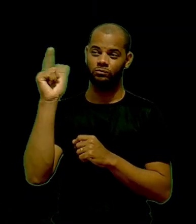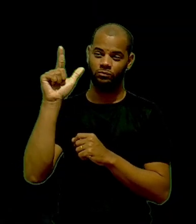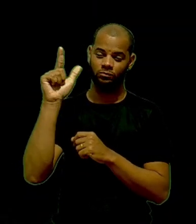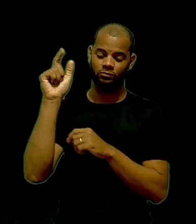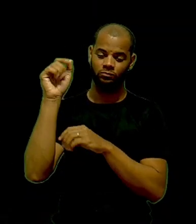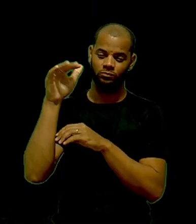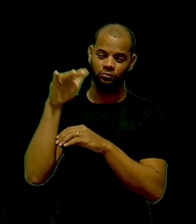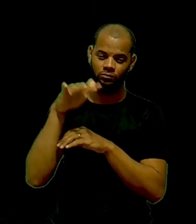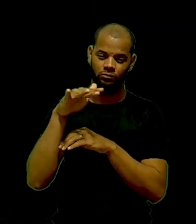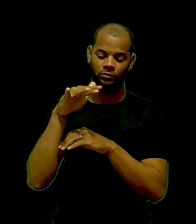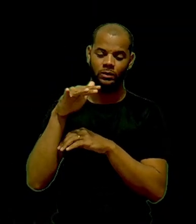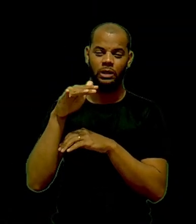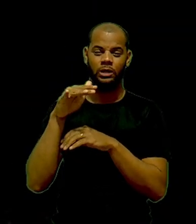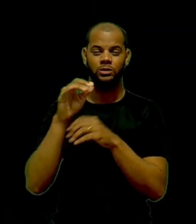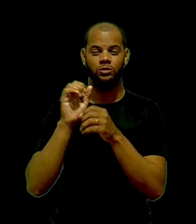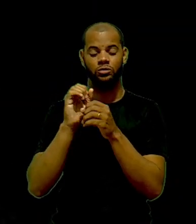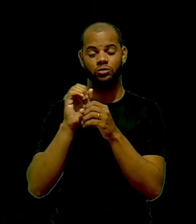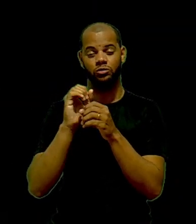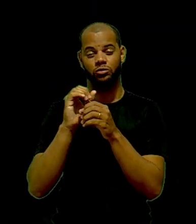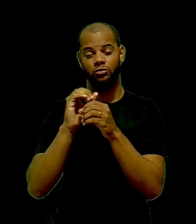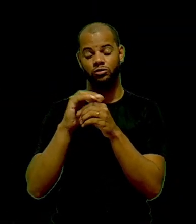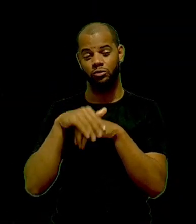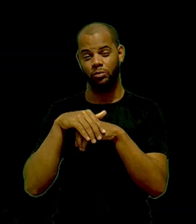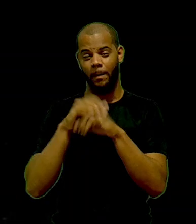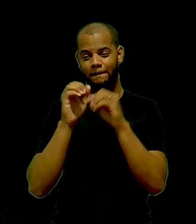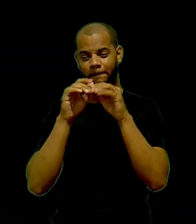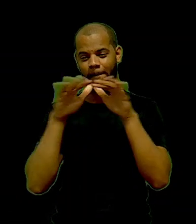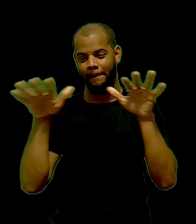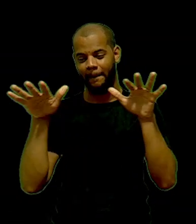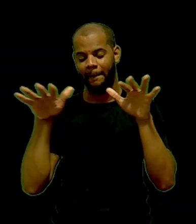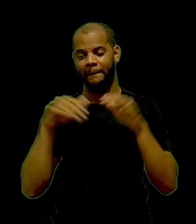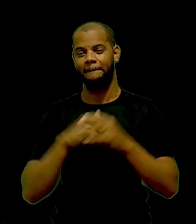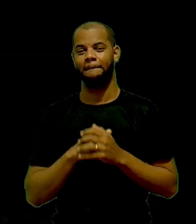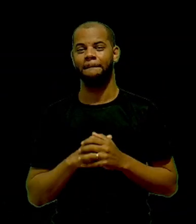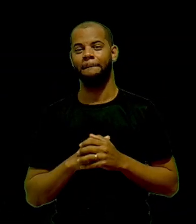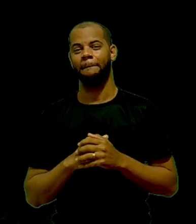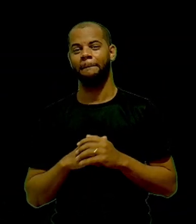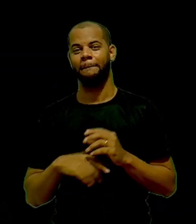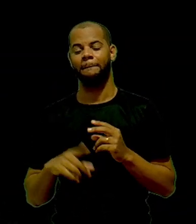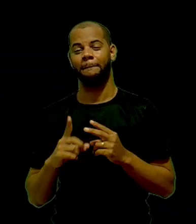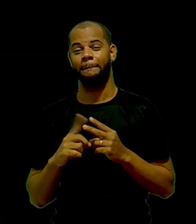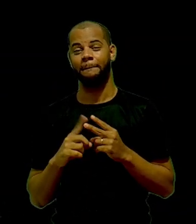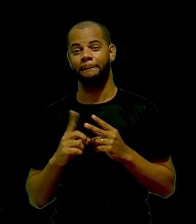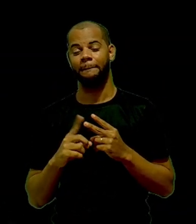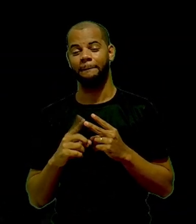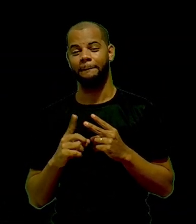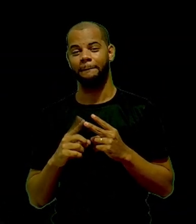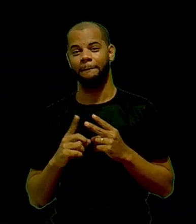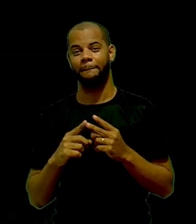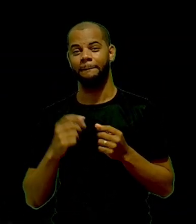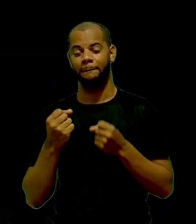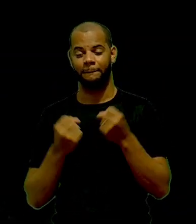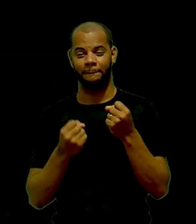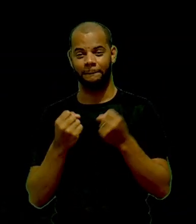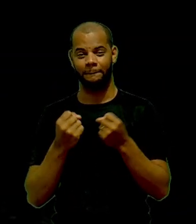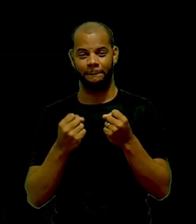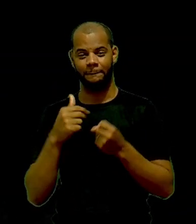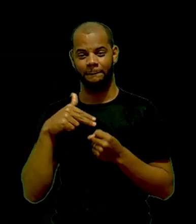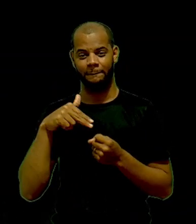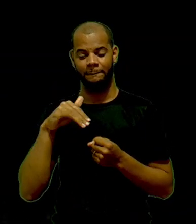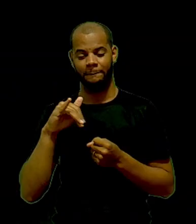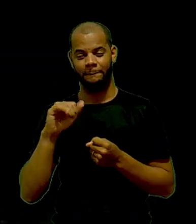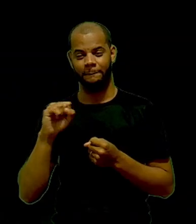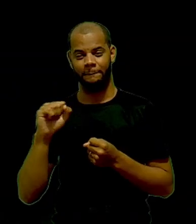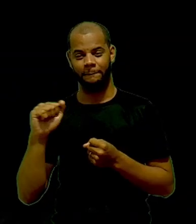e de noite ilumina. Aqui nós temos um sistema de segunda vida de baterias de carros da Nissan no laboratório de